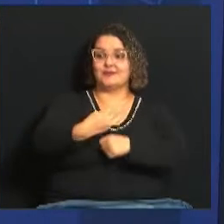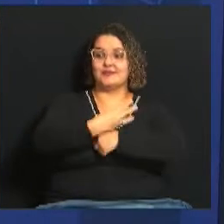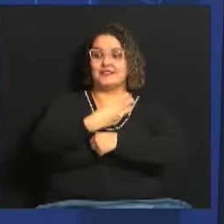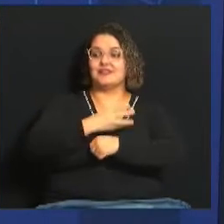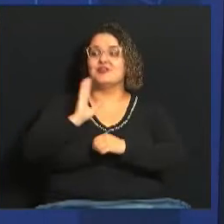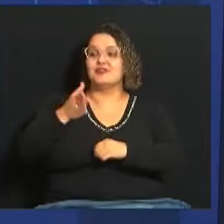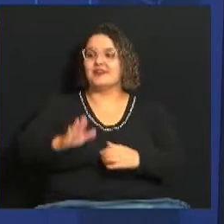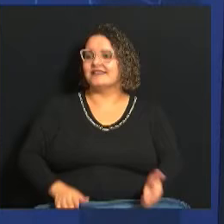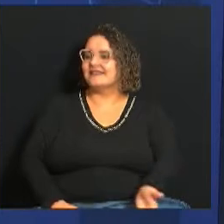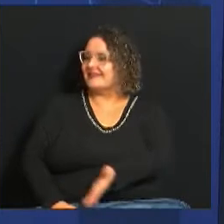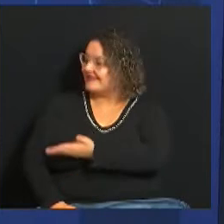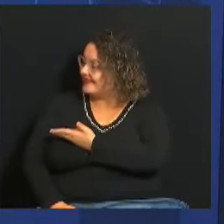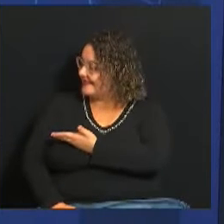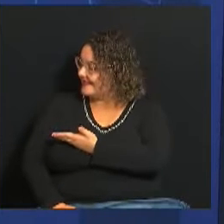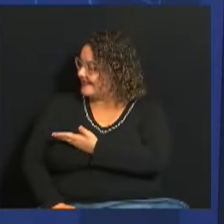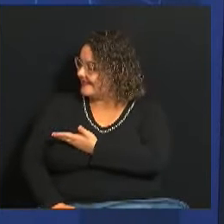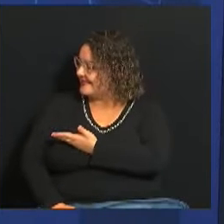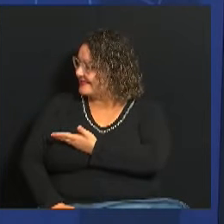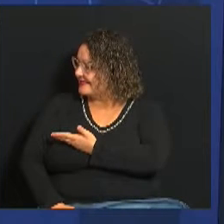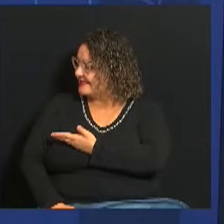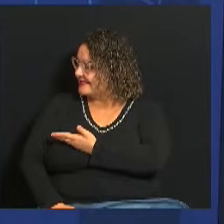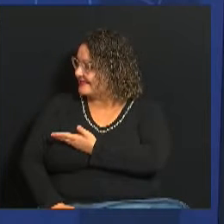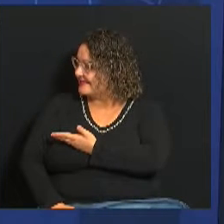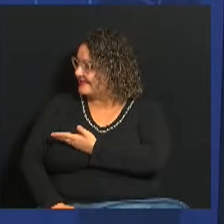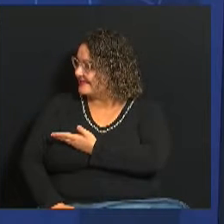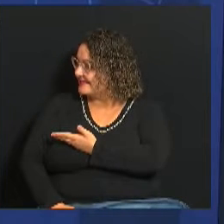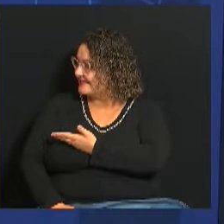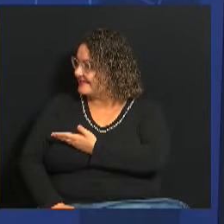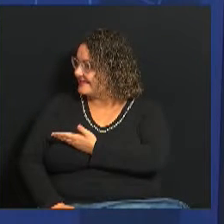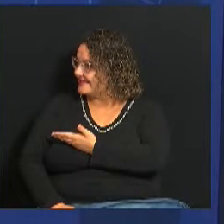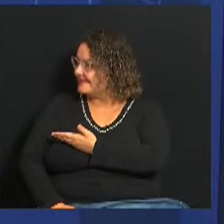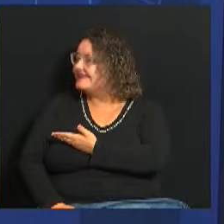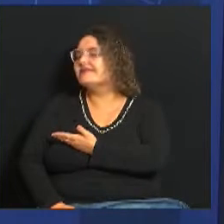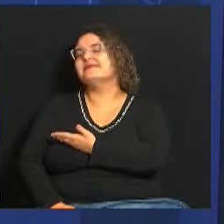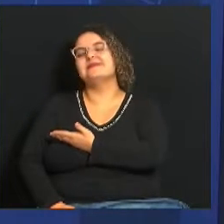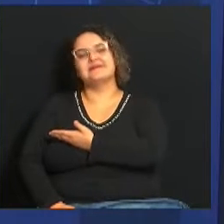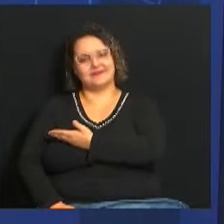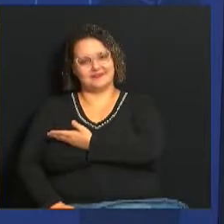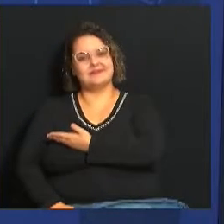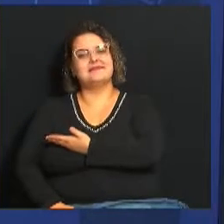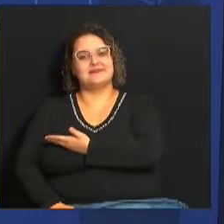aqui embaixo na sua tela. Então, para você, anota aí.